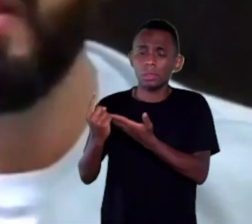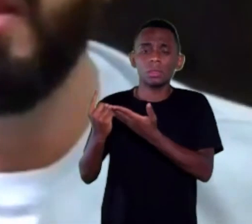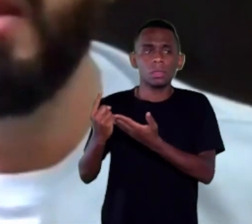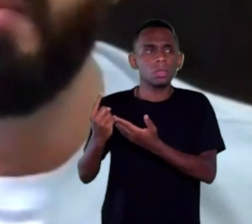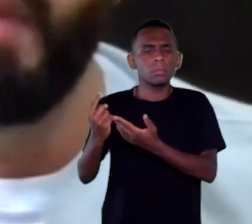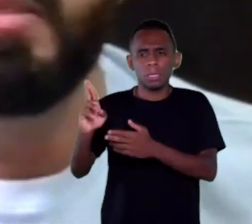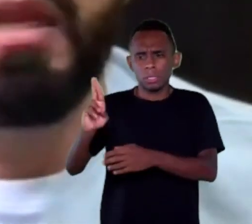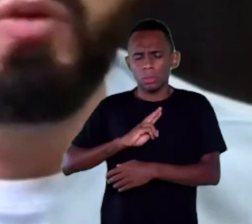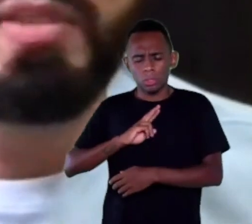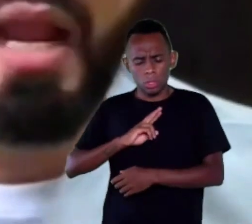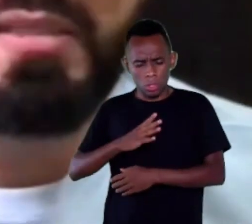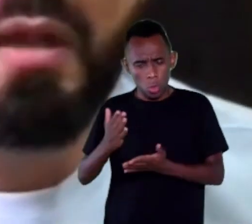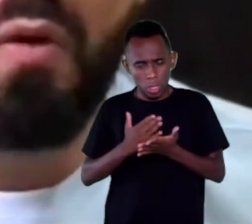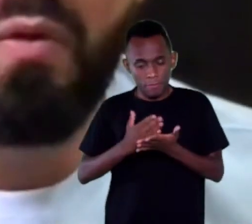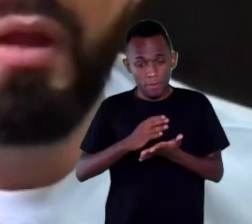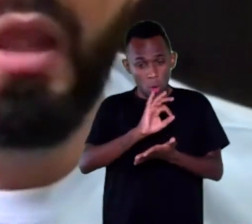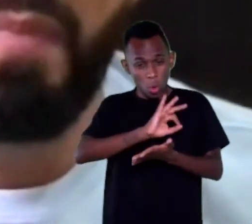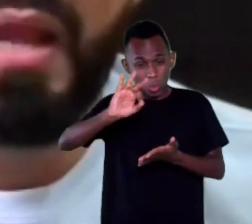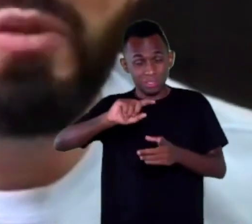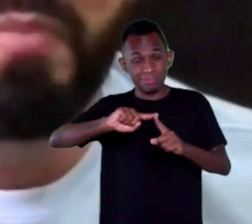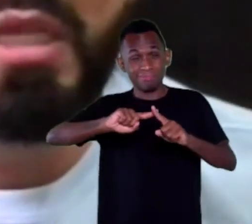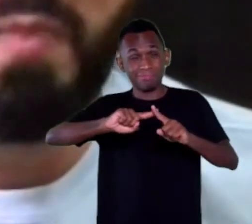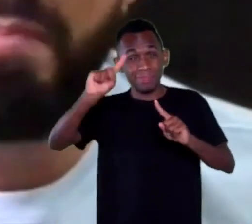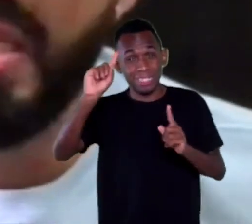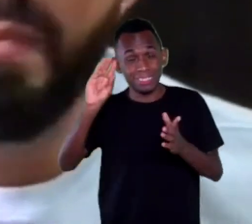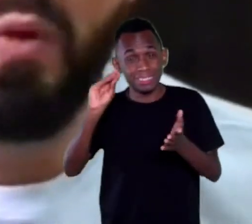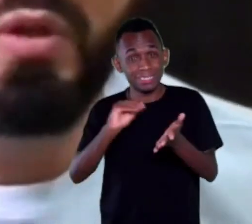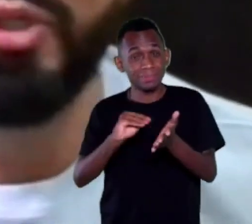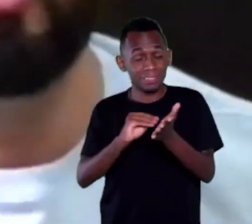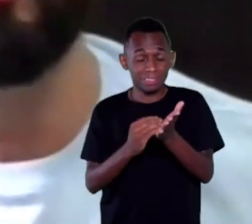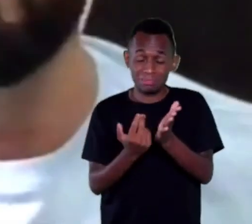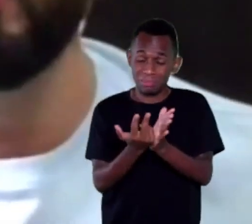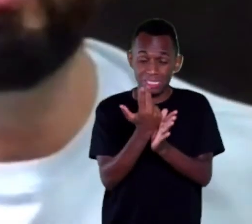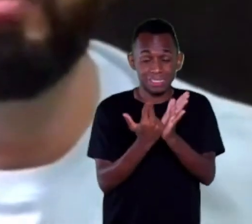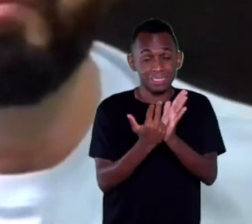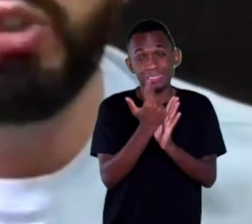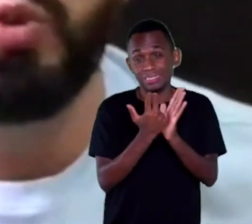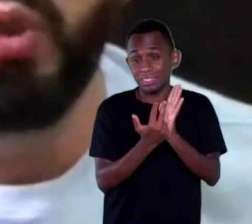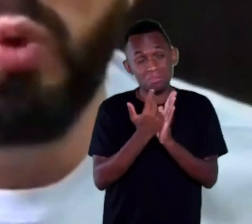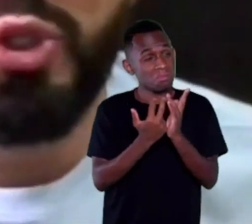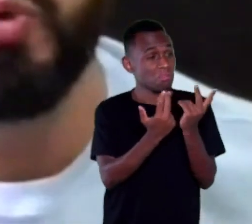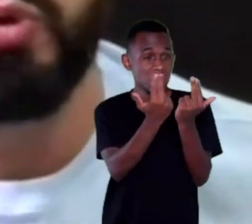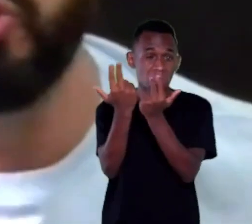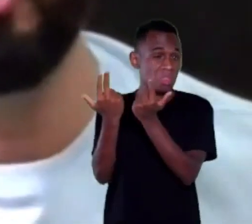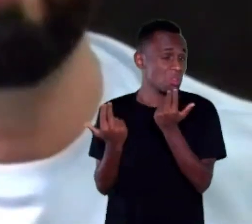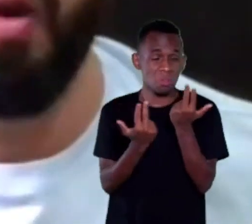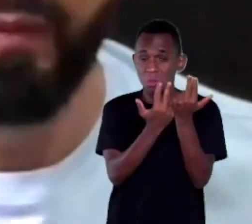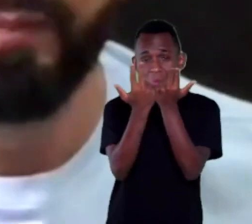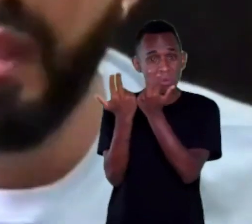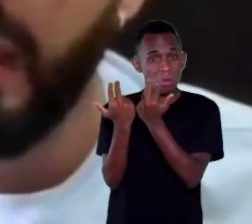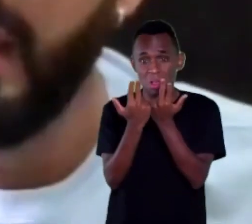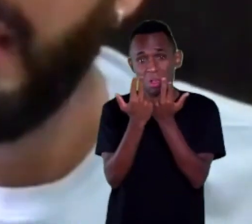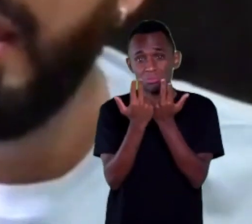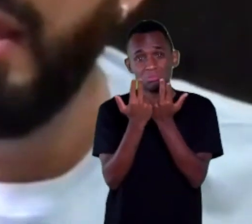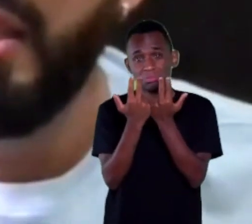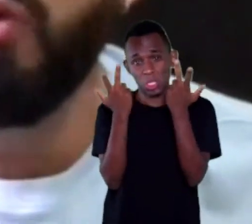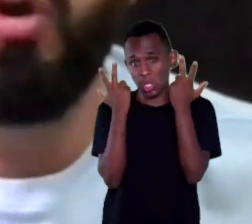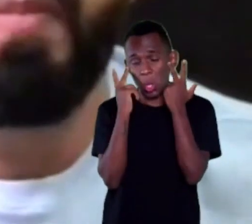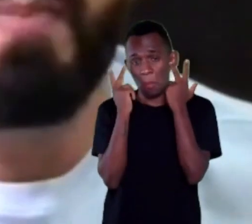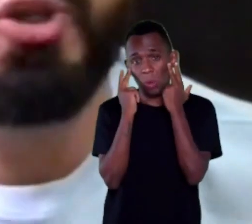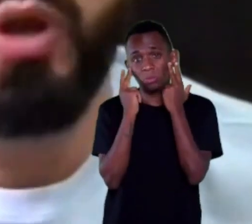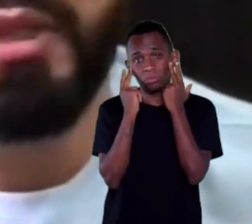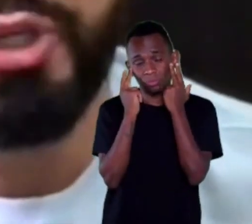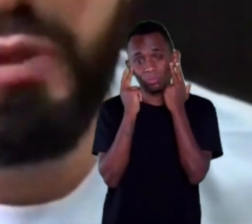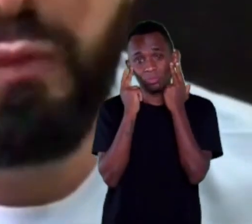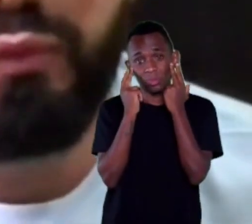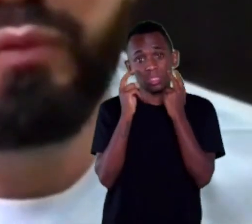ótimo, mas a ilustração é mais do mesmo, é a mesma coisa de todo mundo, muito lúdico, normal, e o